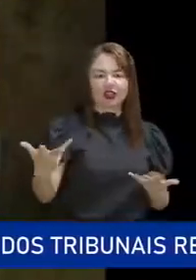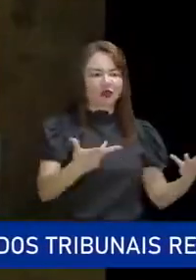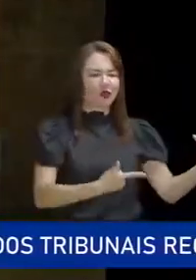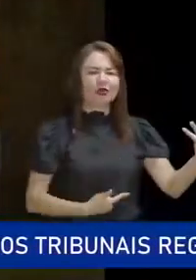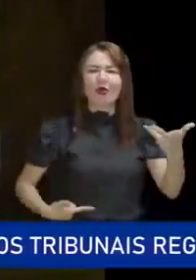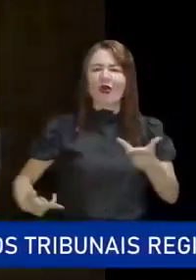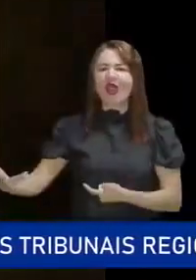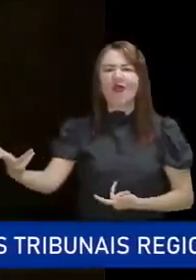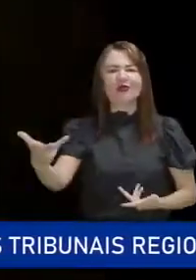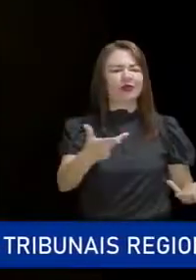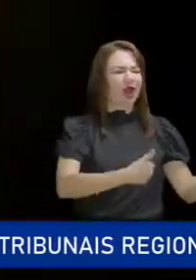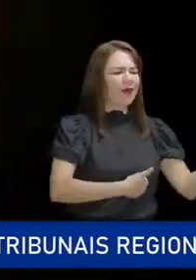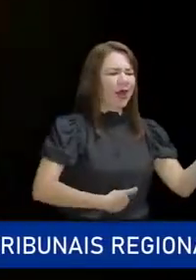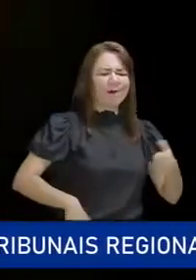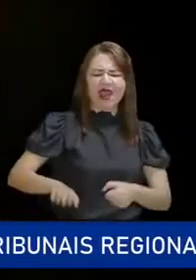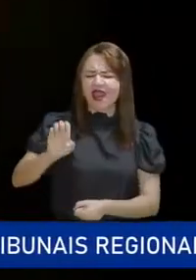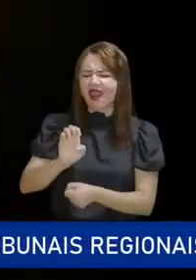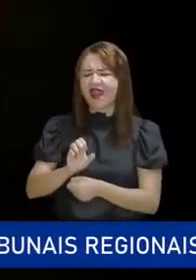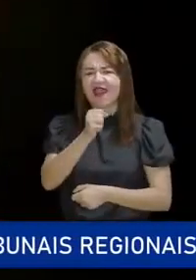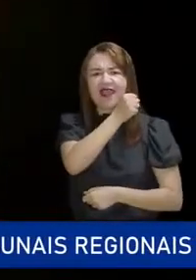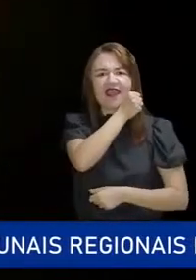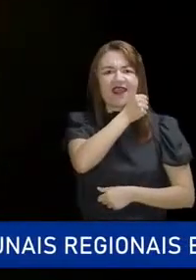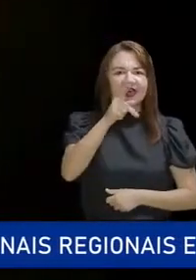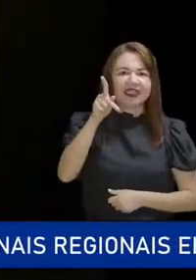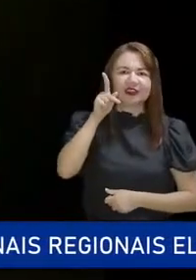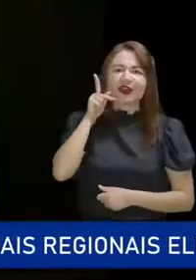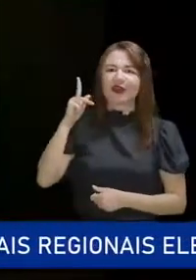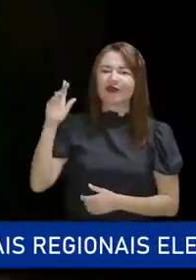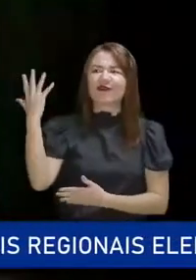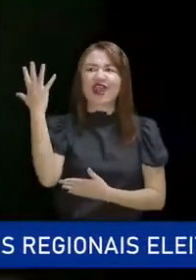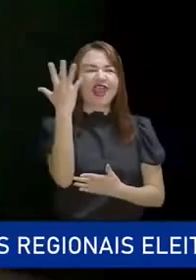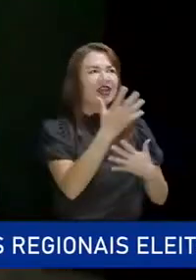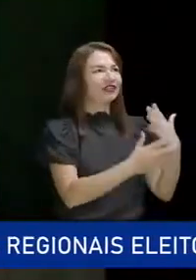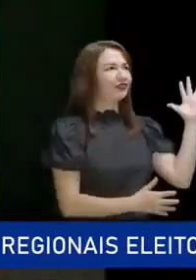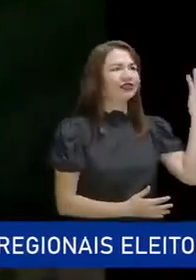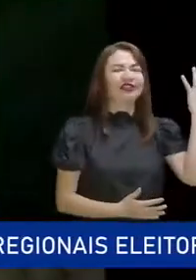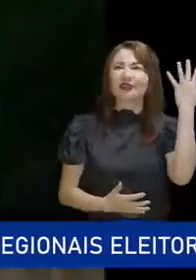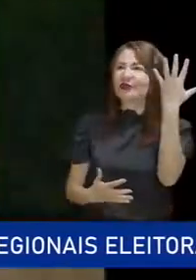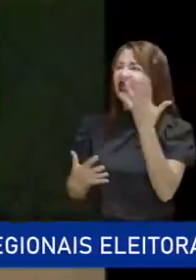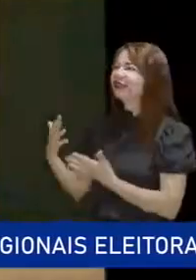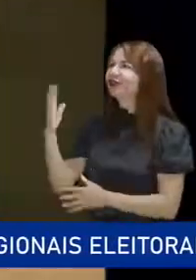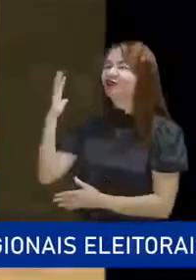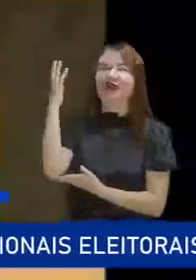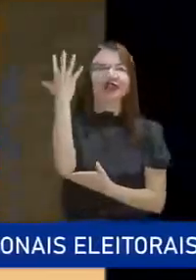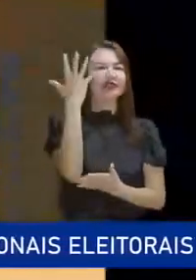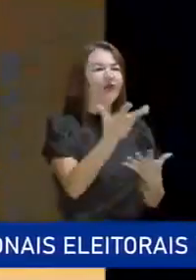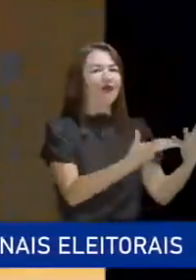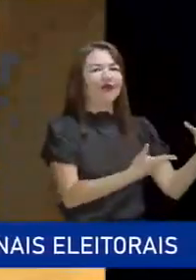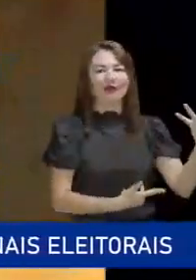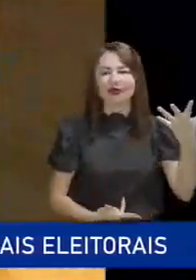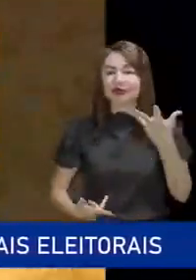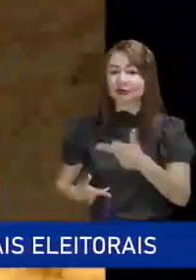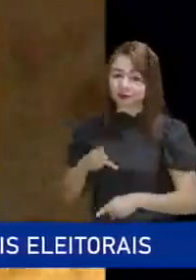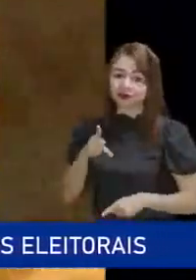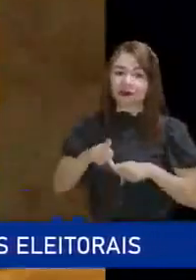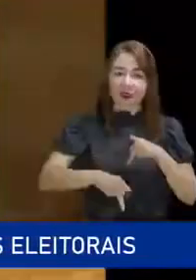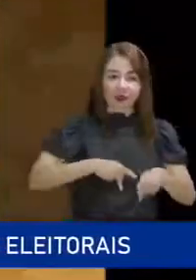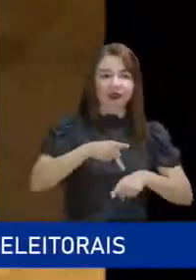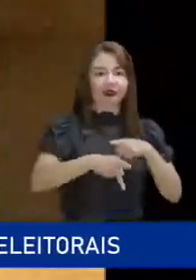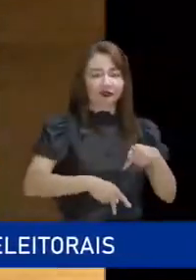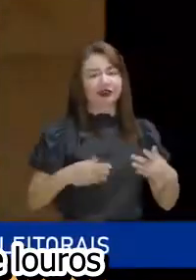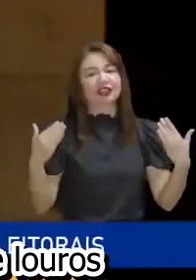Salve o rico do Amapá, sol do velho, imensos